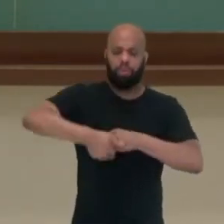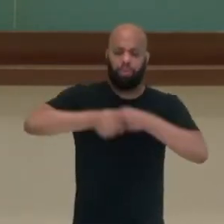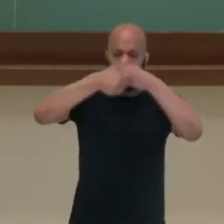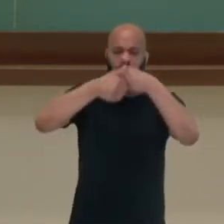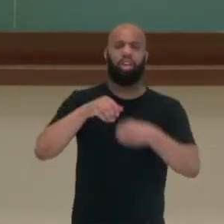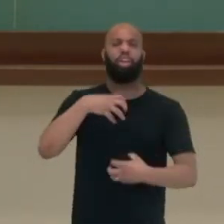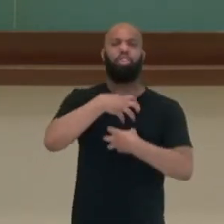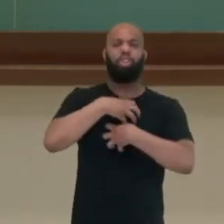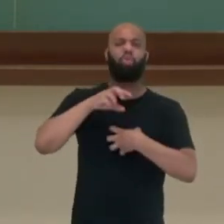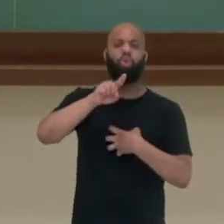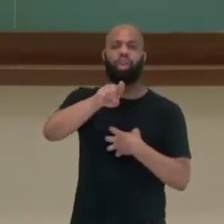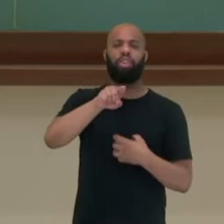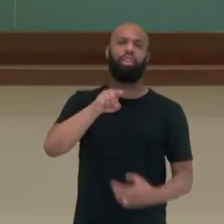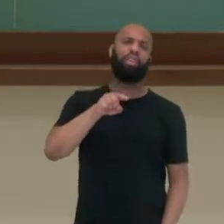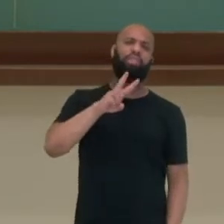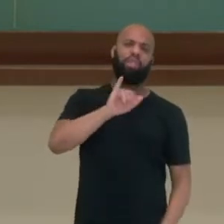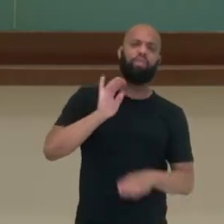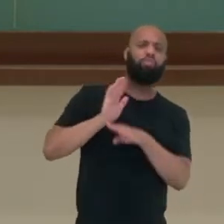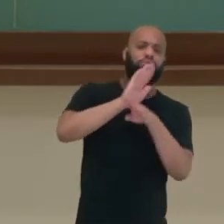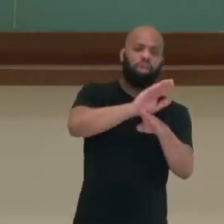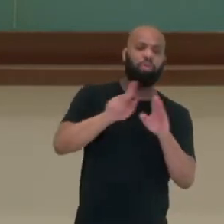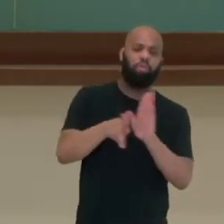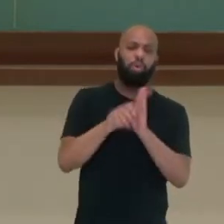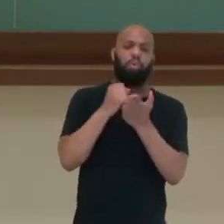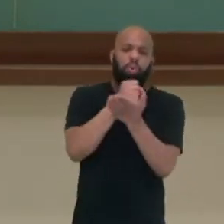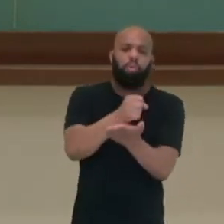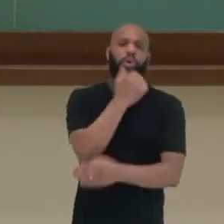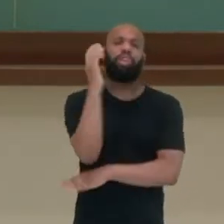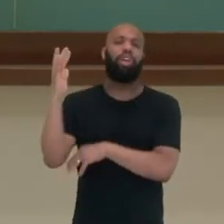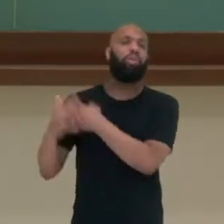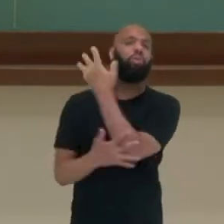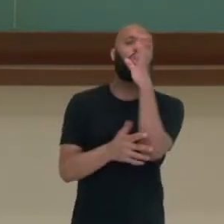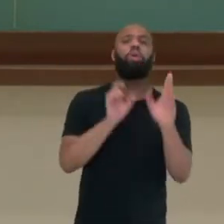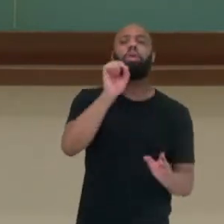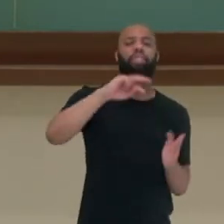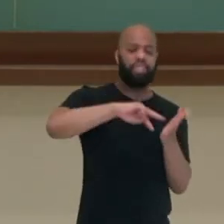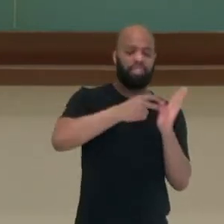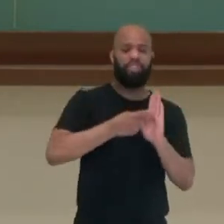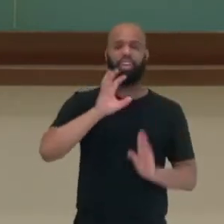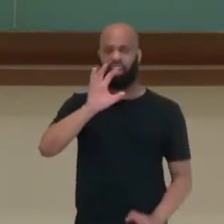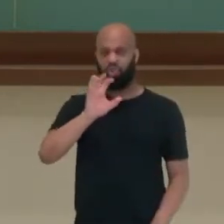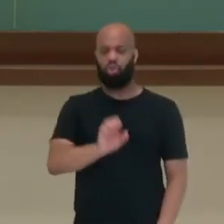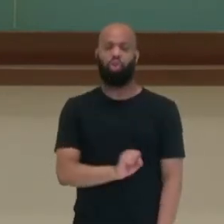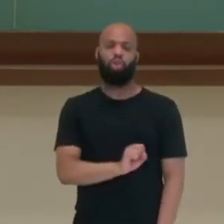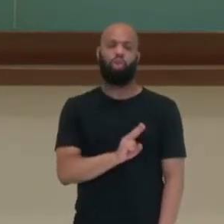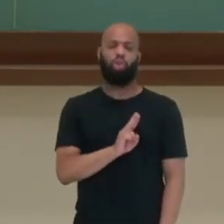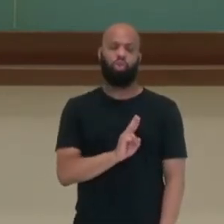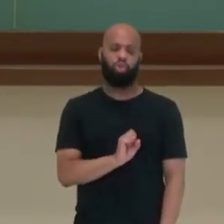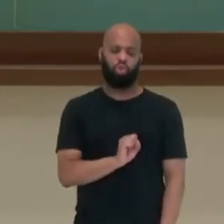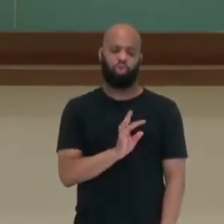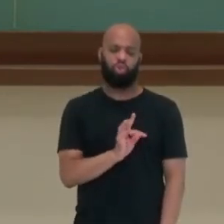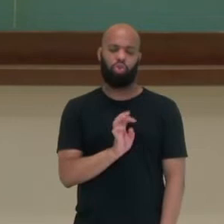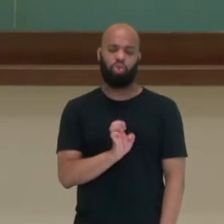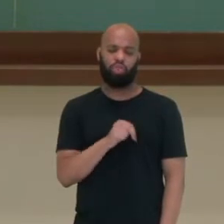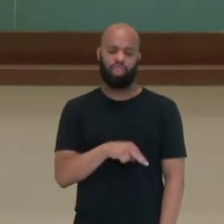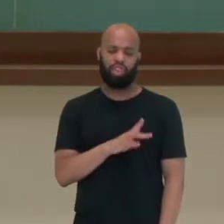que você contribua com a sustentabilidade. O que é sustentabilidade? O que se preocupam as pessoas